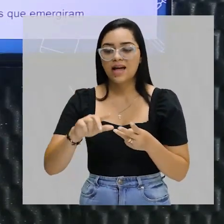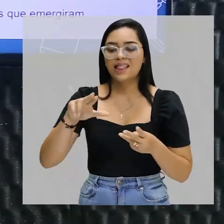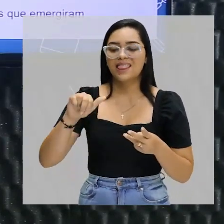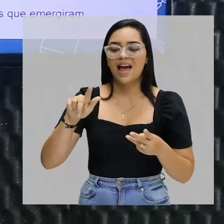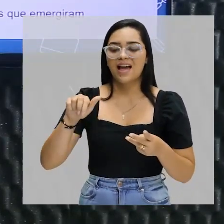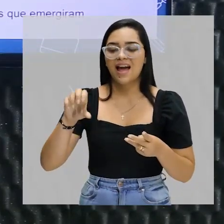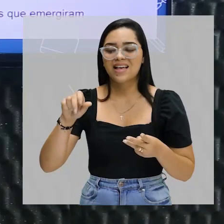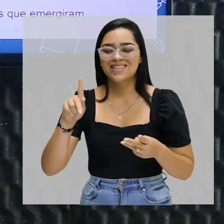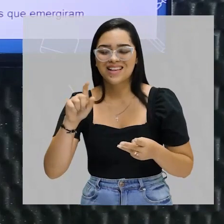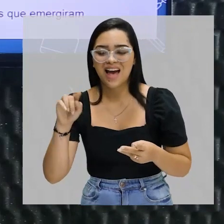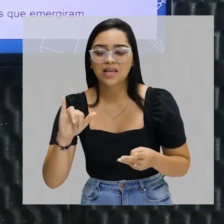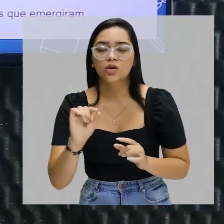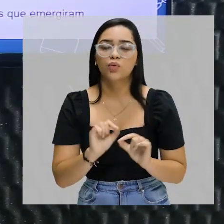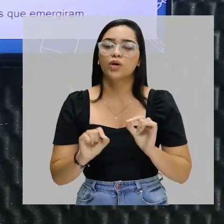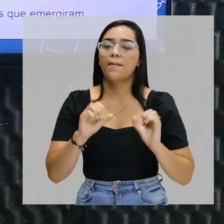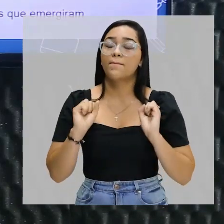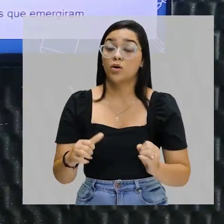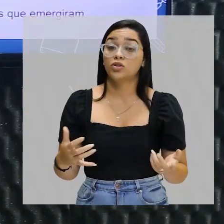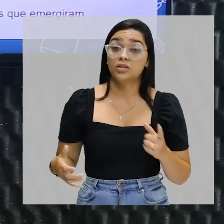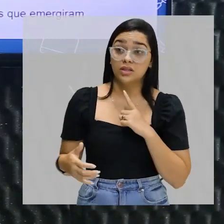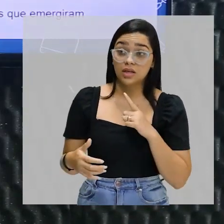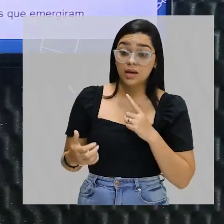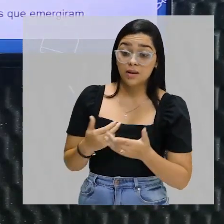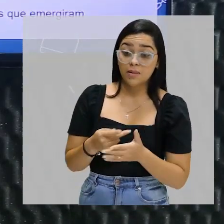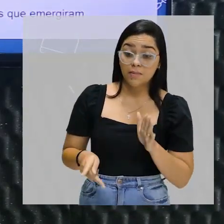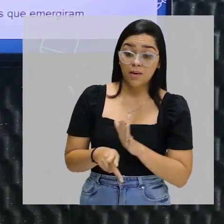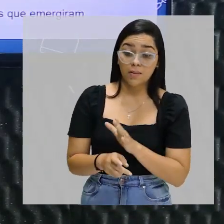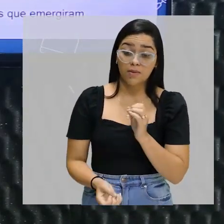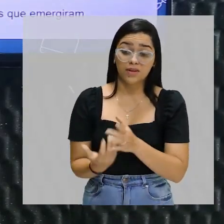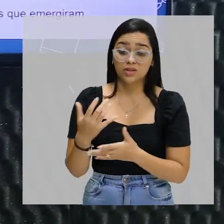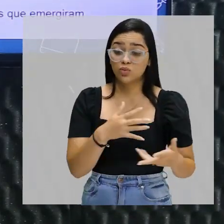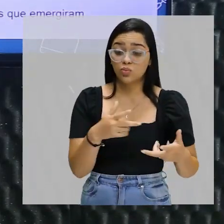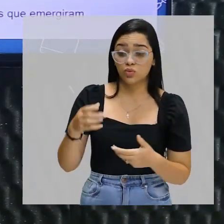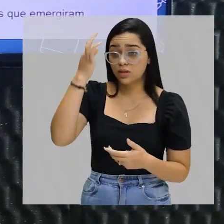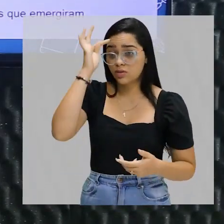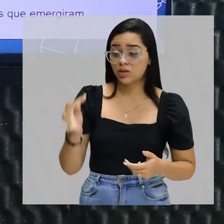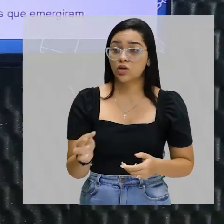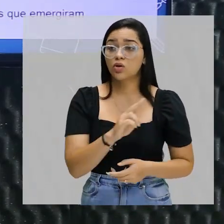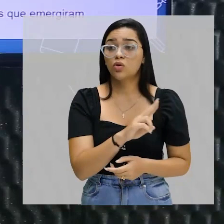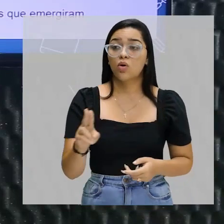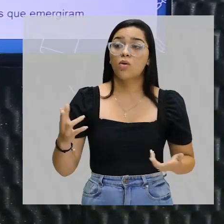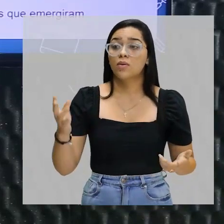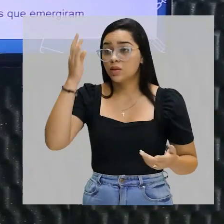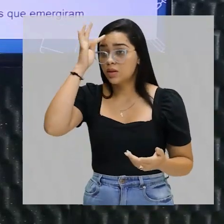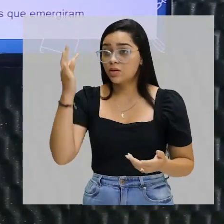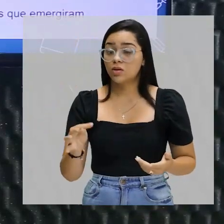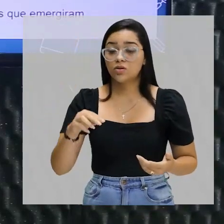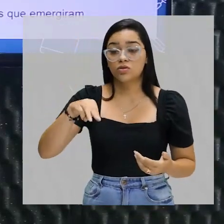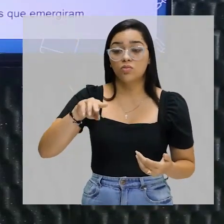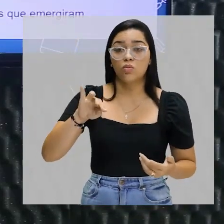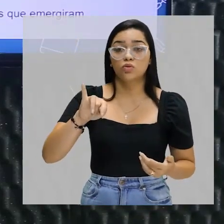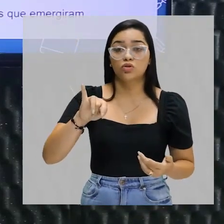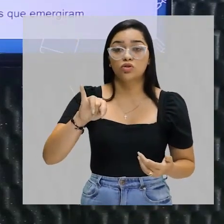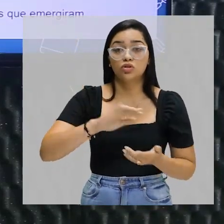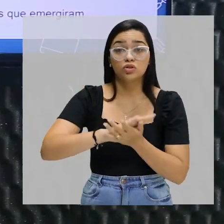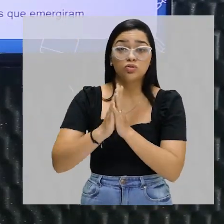conflito entre essas duas Nações poderia colocar em risco a própria existência do mundo né surge uma teoria Nesse contexto chamada de teoria de mutua de